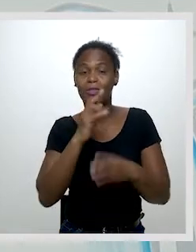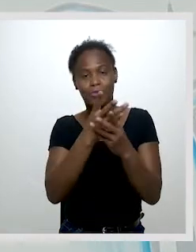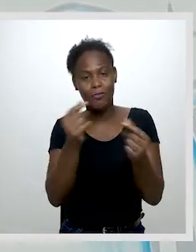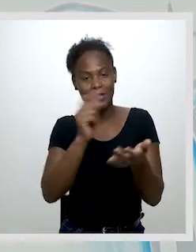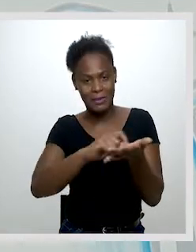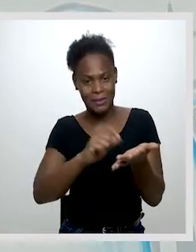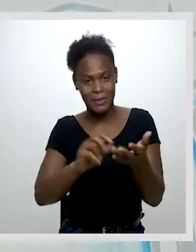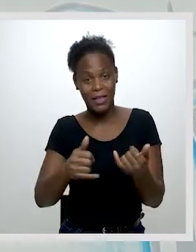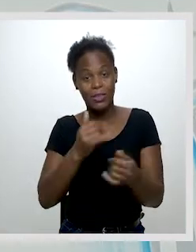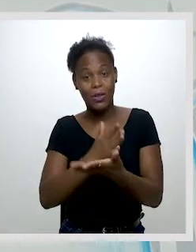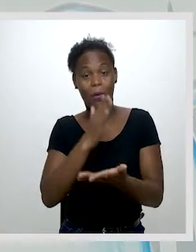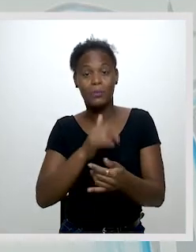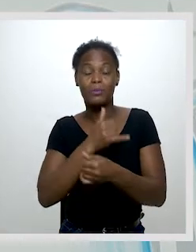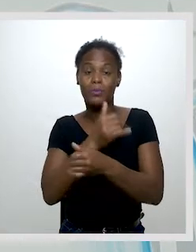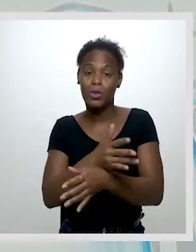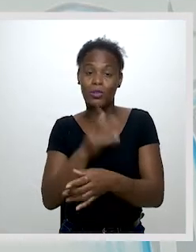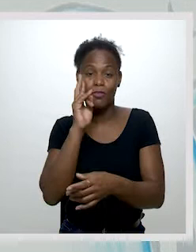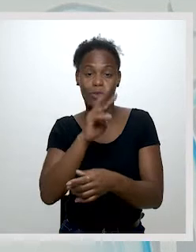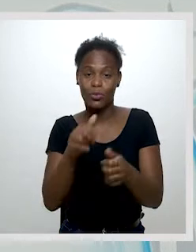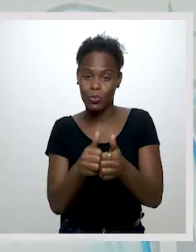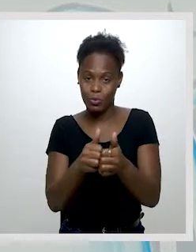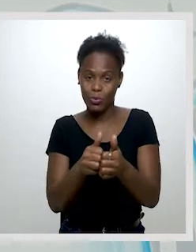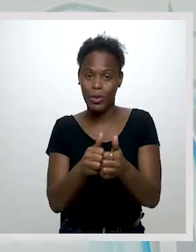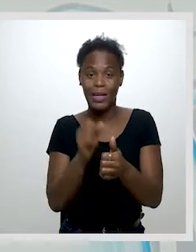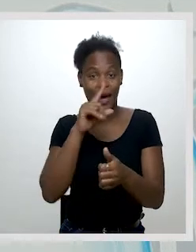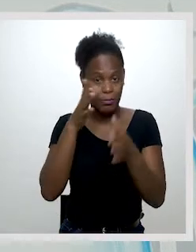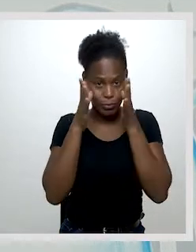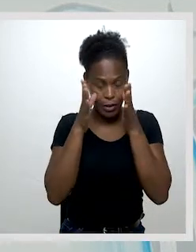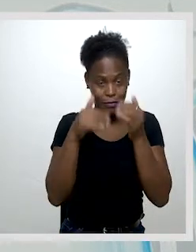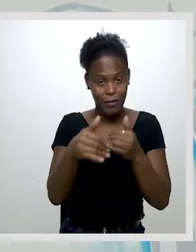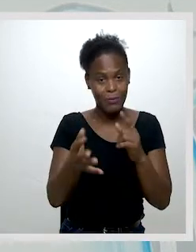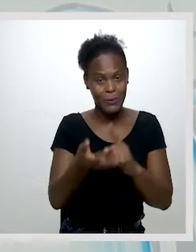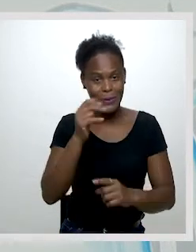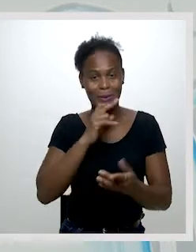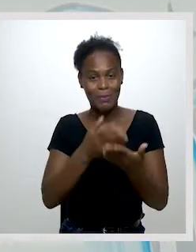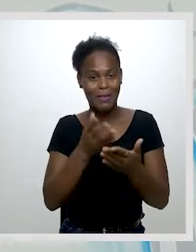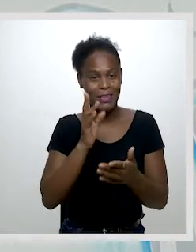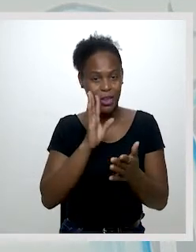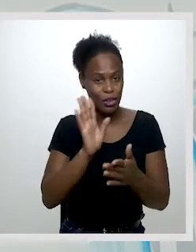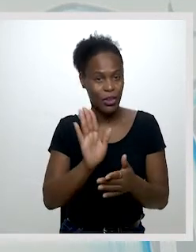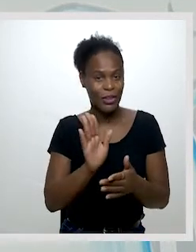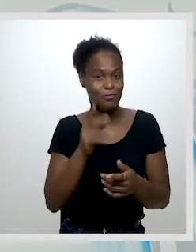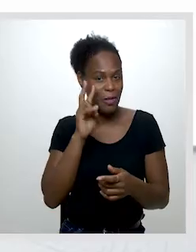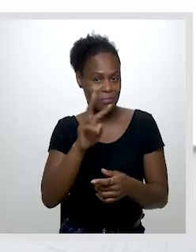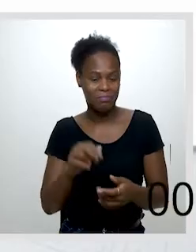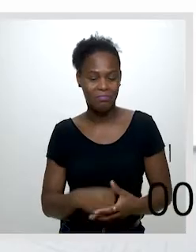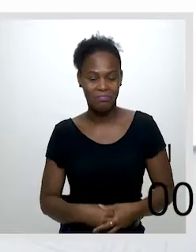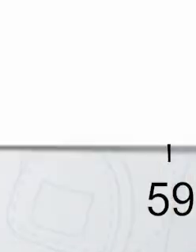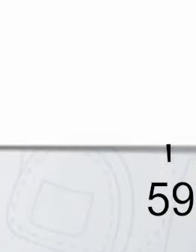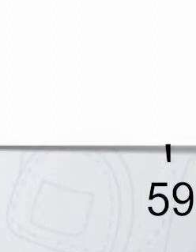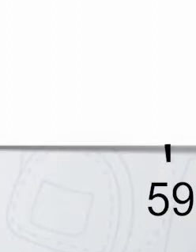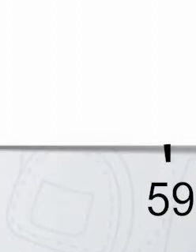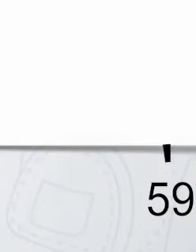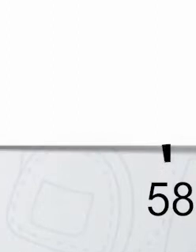o exercício e só depois vamos ver juntos. Quem esteve atento certamente vai conseguir responder. Até já, vamos ver.